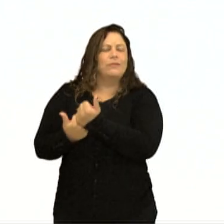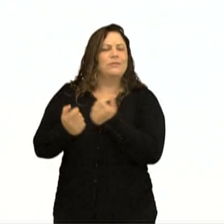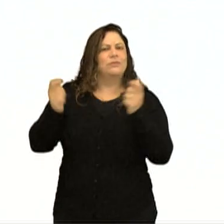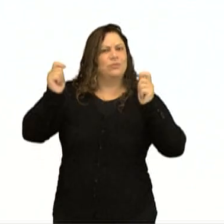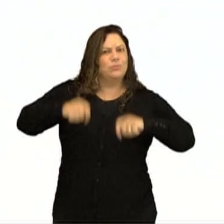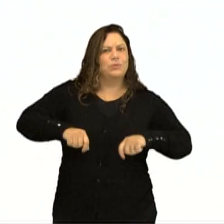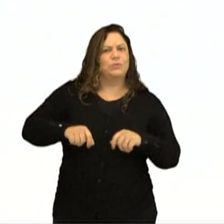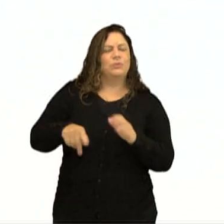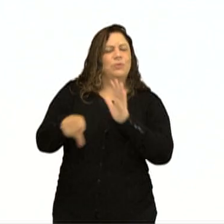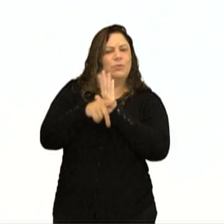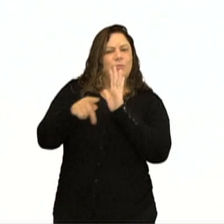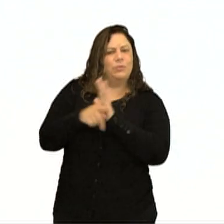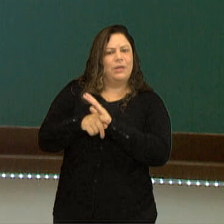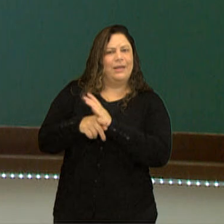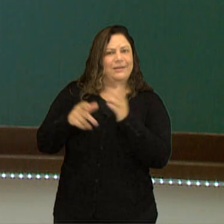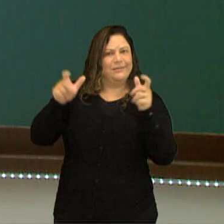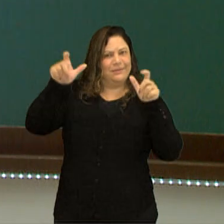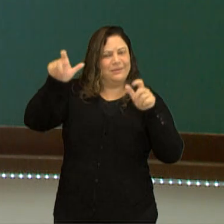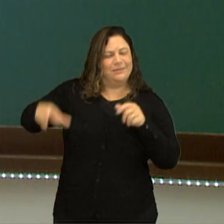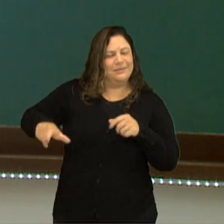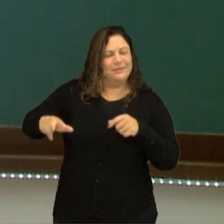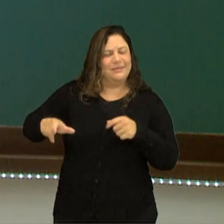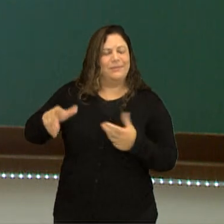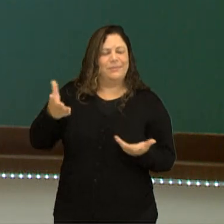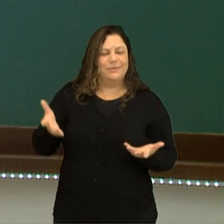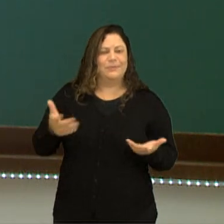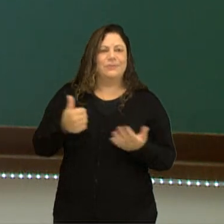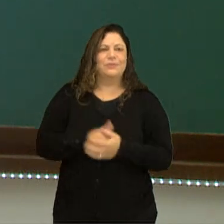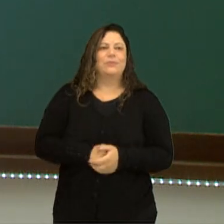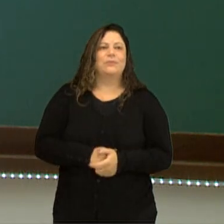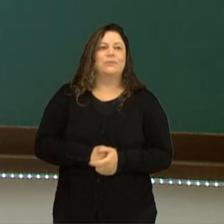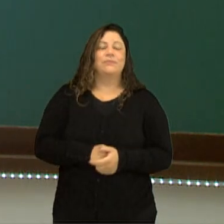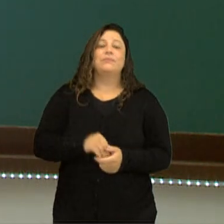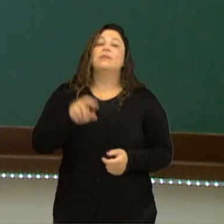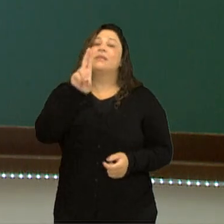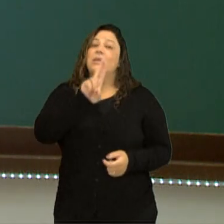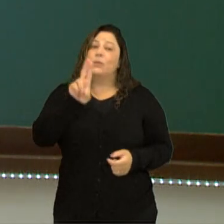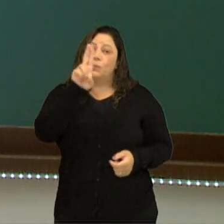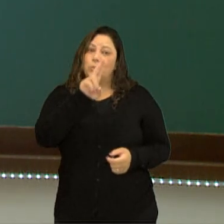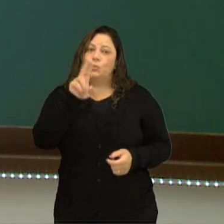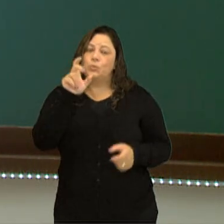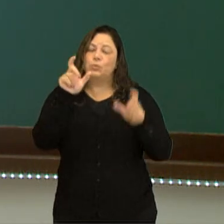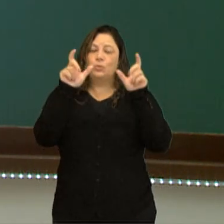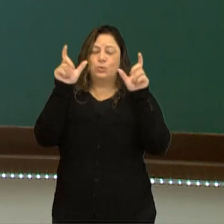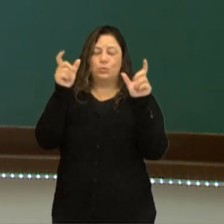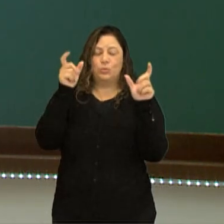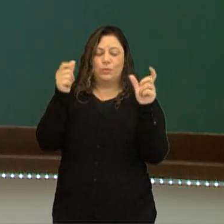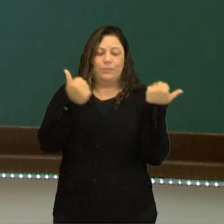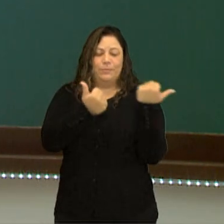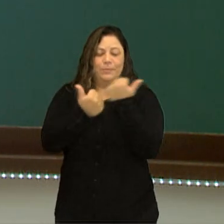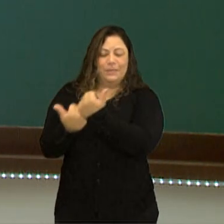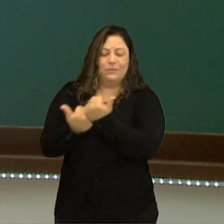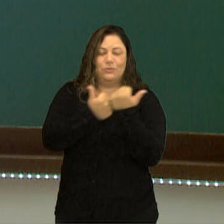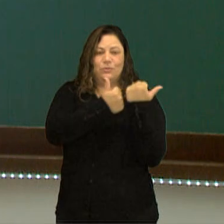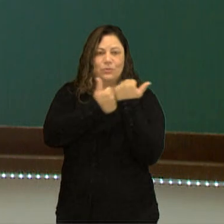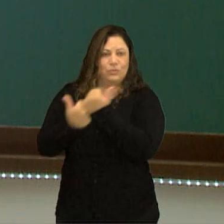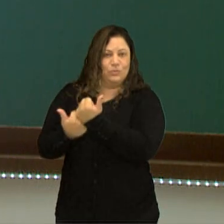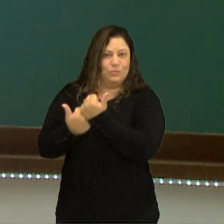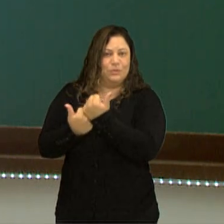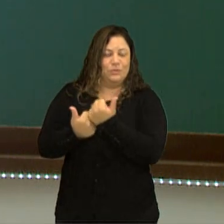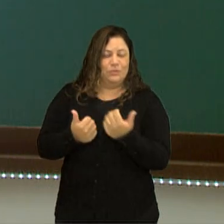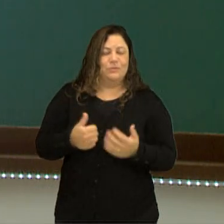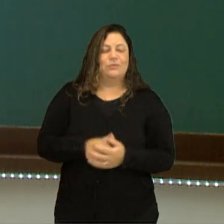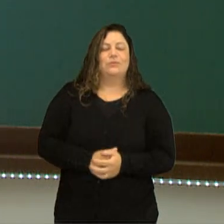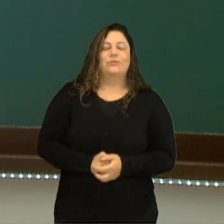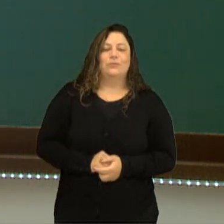da pessoa. Então, ele utilizou aí a metonímia, que é isso, substituir parte pelo todo ou